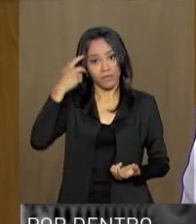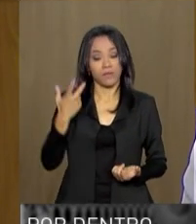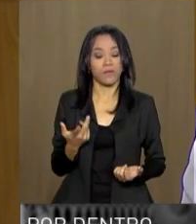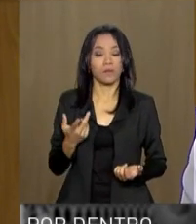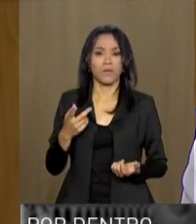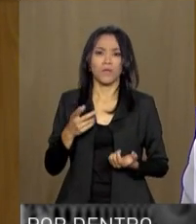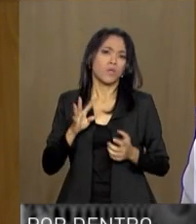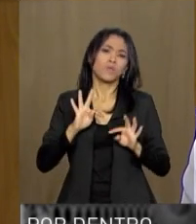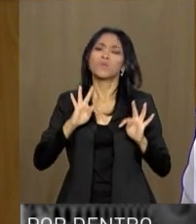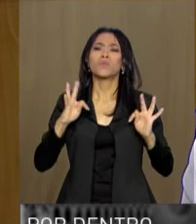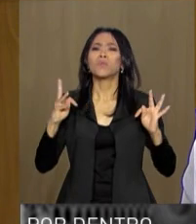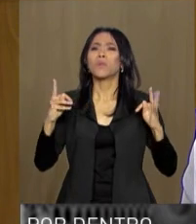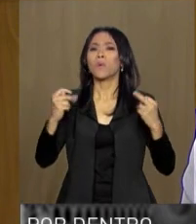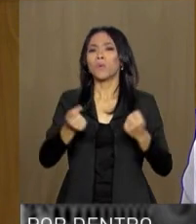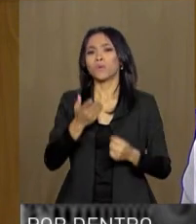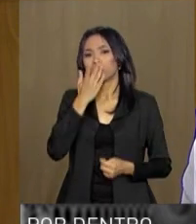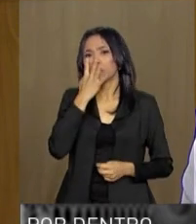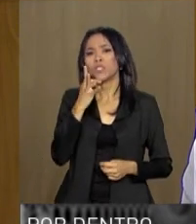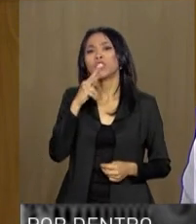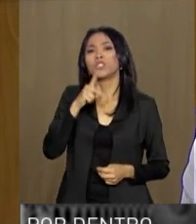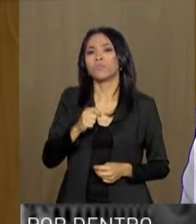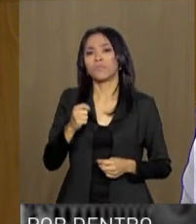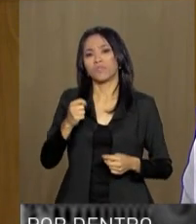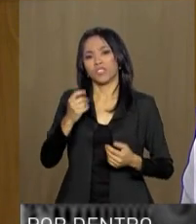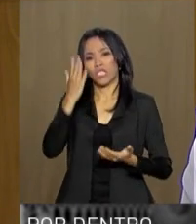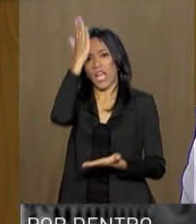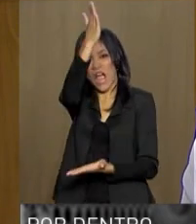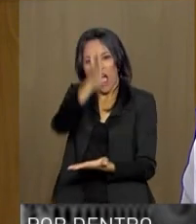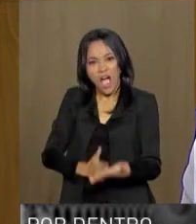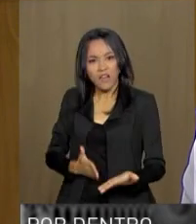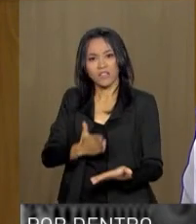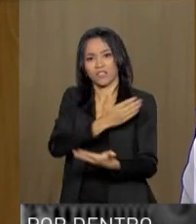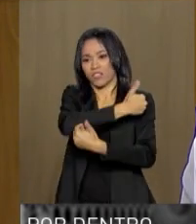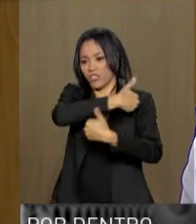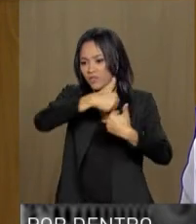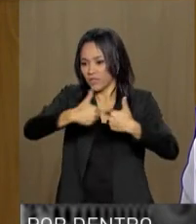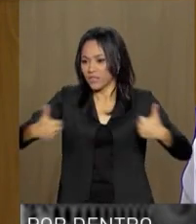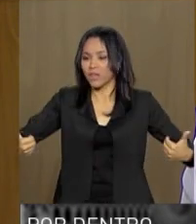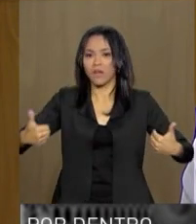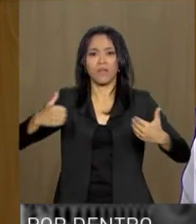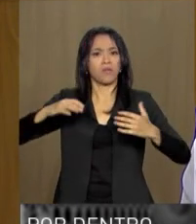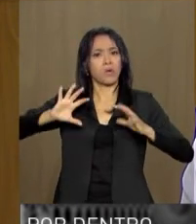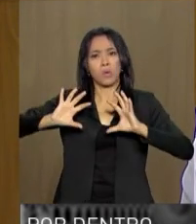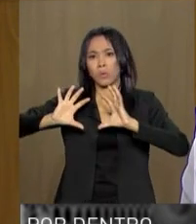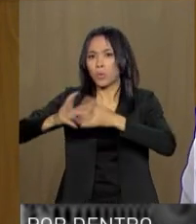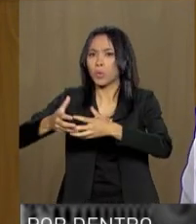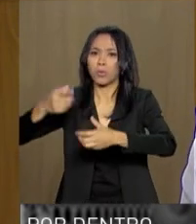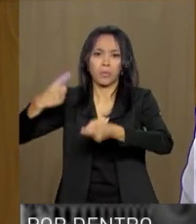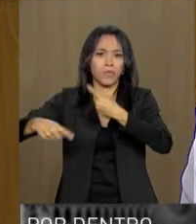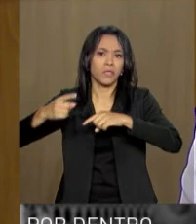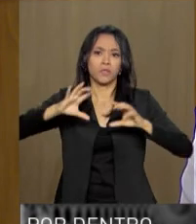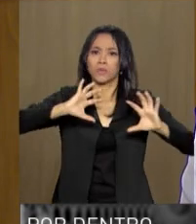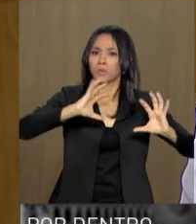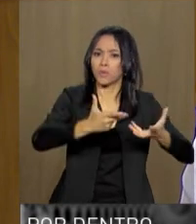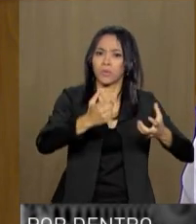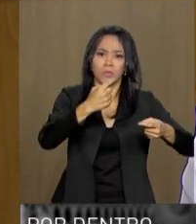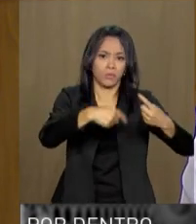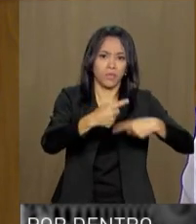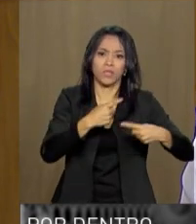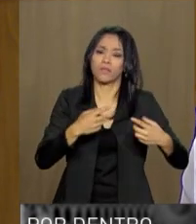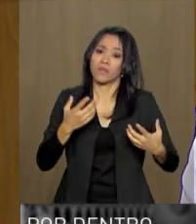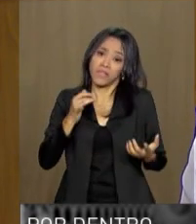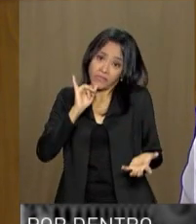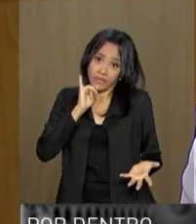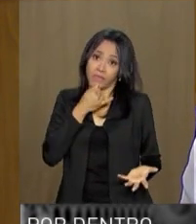de divisão que existentes no brasil seja partidária ou não infelizmente é a população é